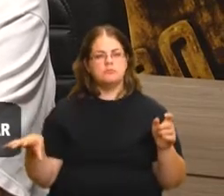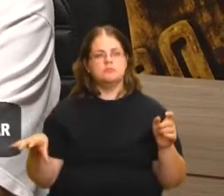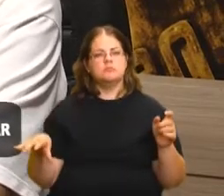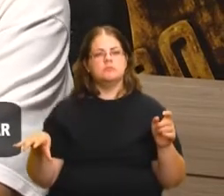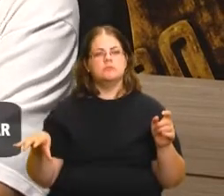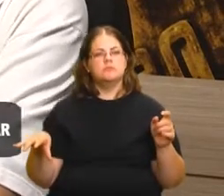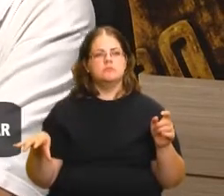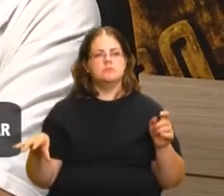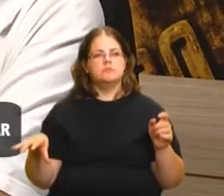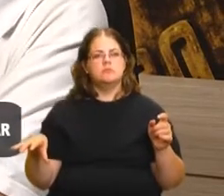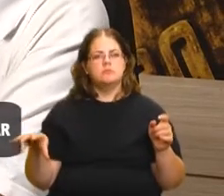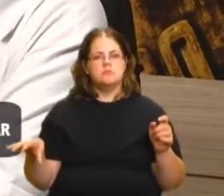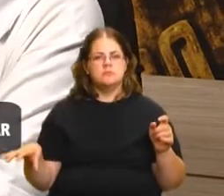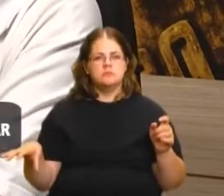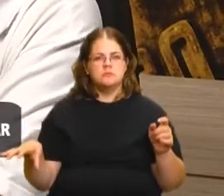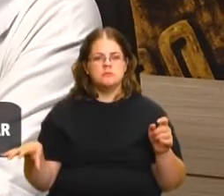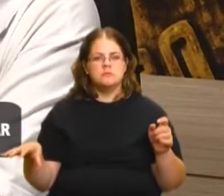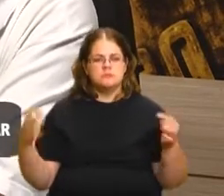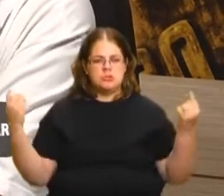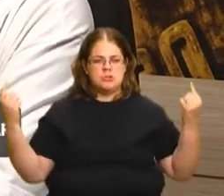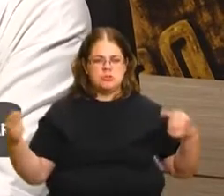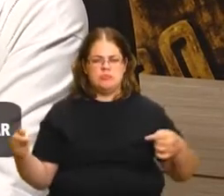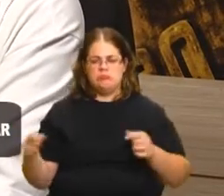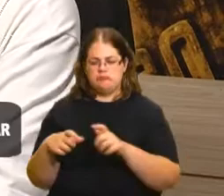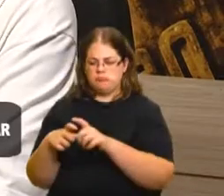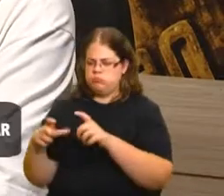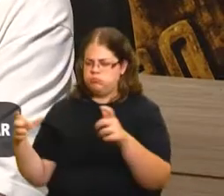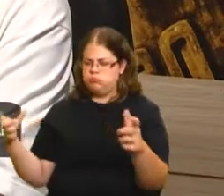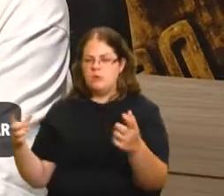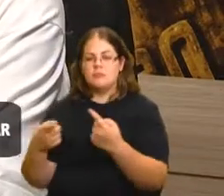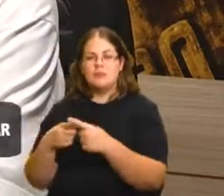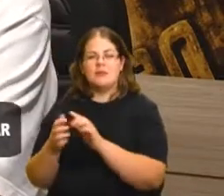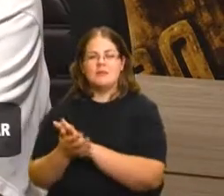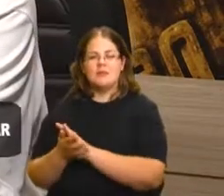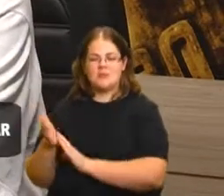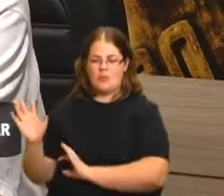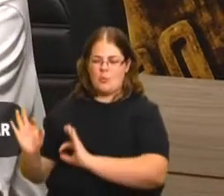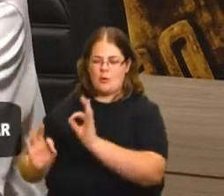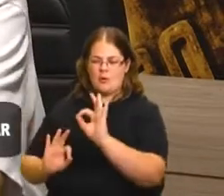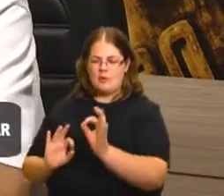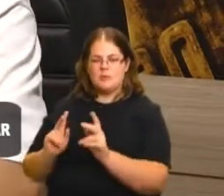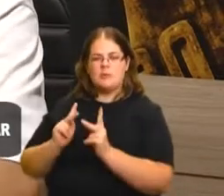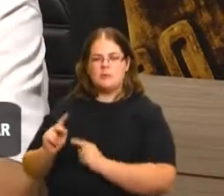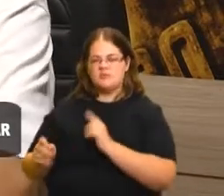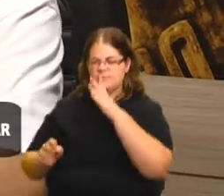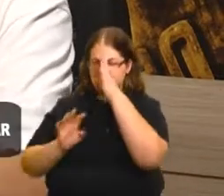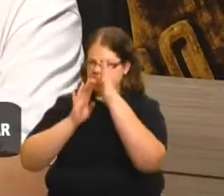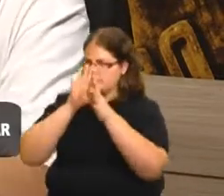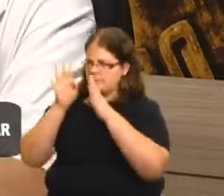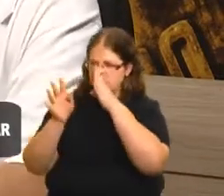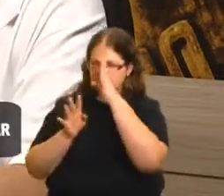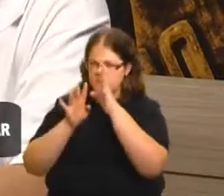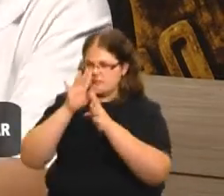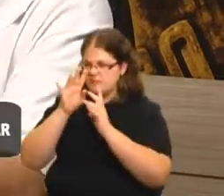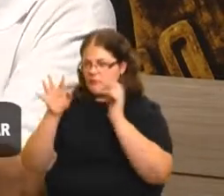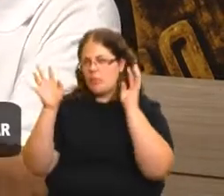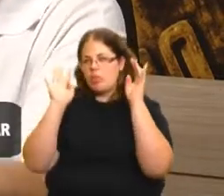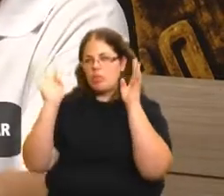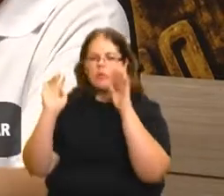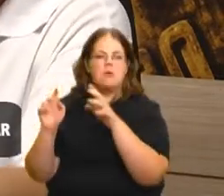exaltados, talvez, ele certamente deve ter sido mais numeroso, mas ele era muito pouco organizado, ele estava disperso porque eram